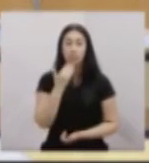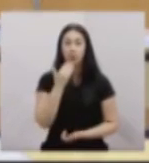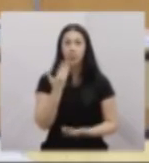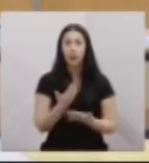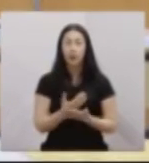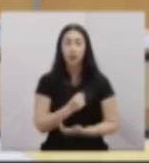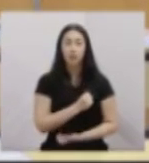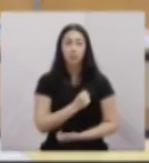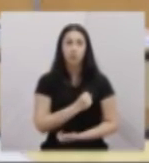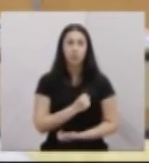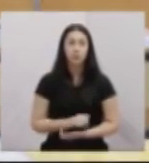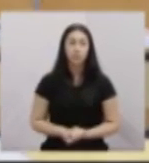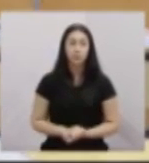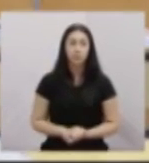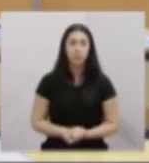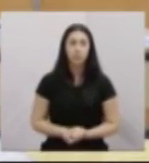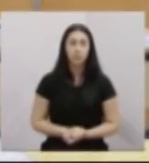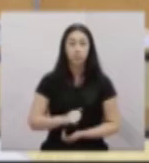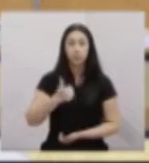Requerimento de número